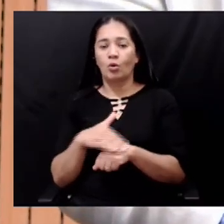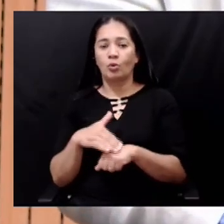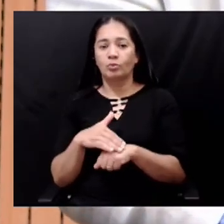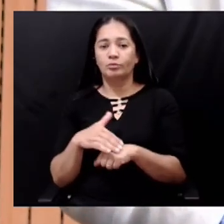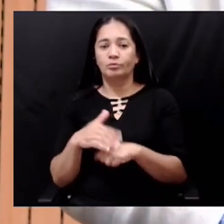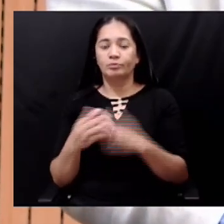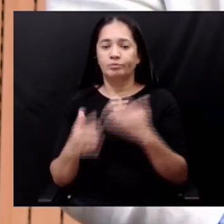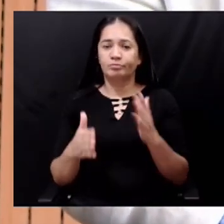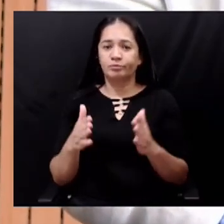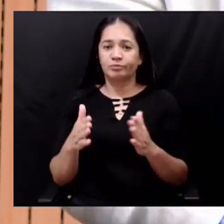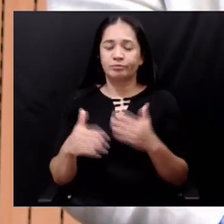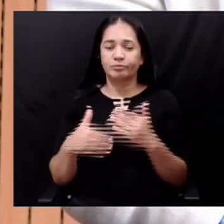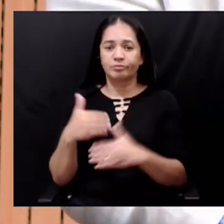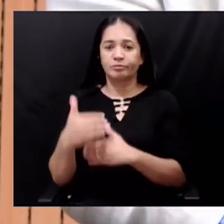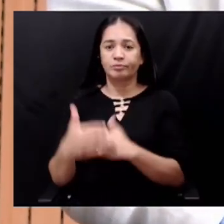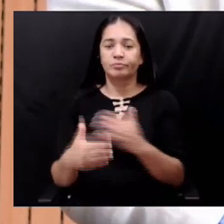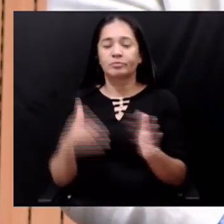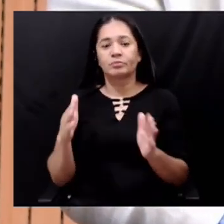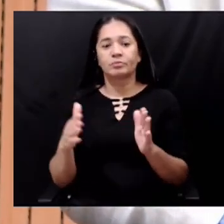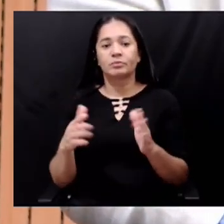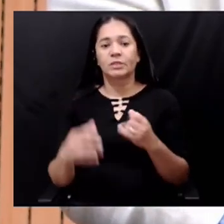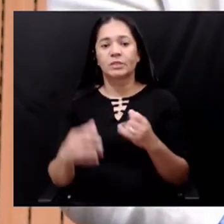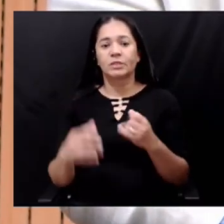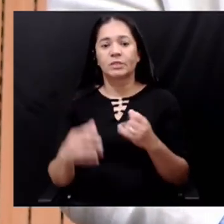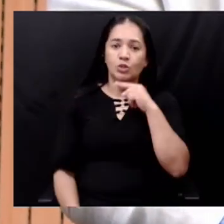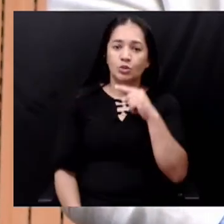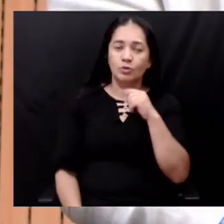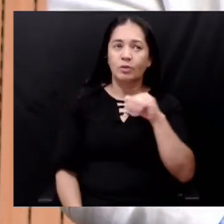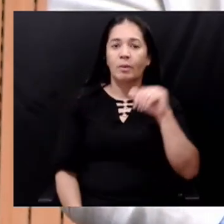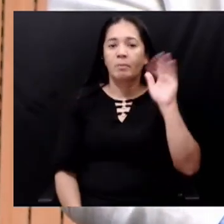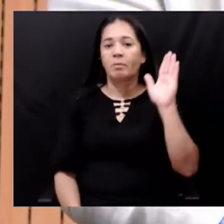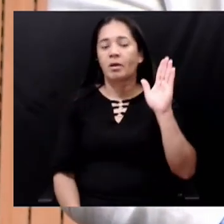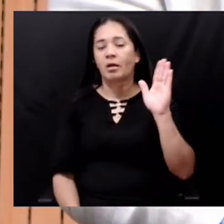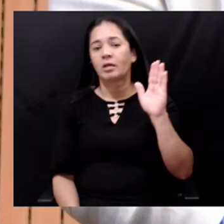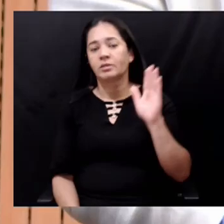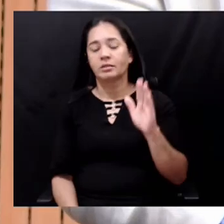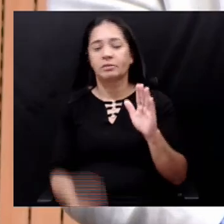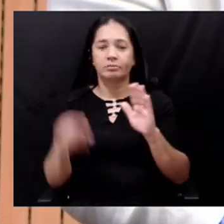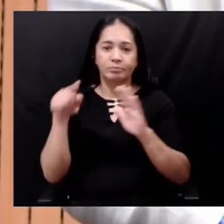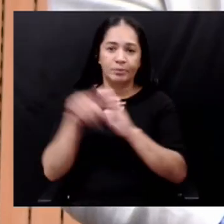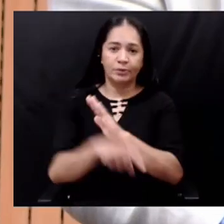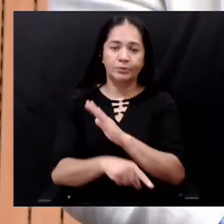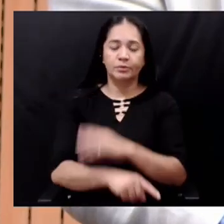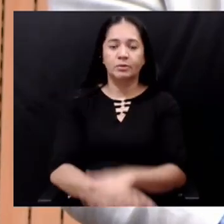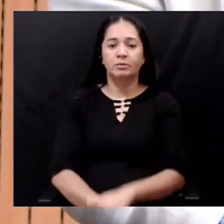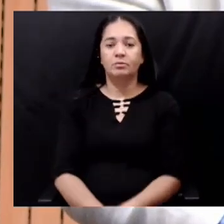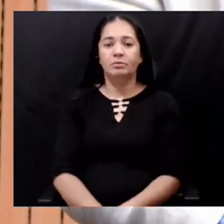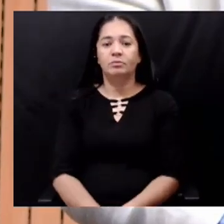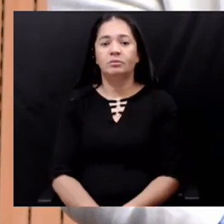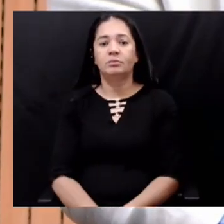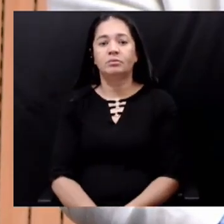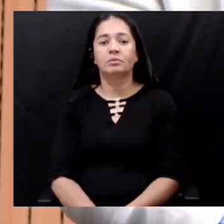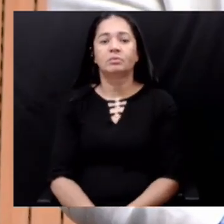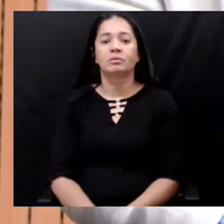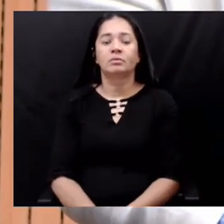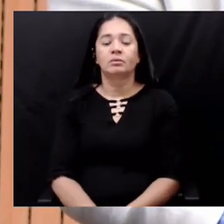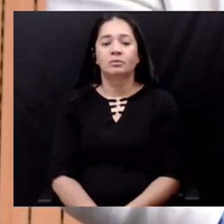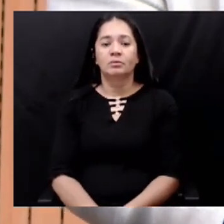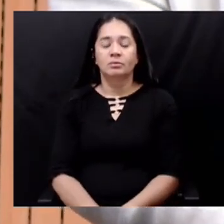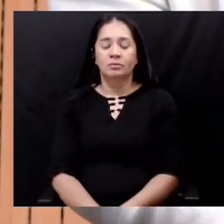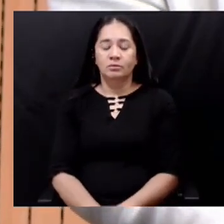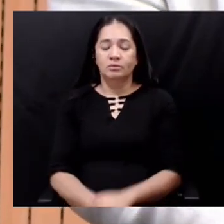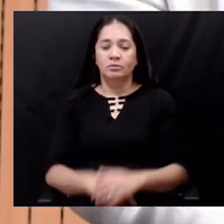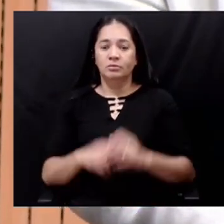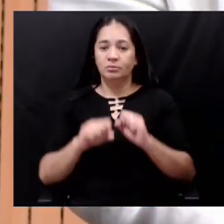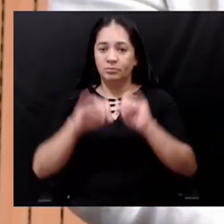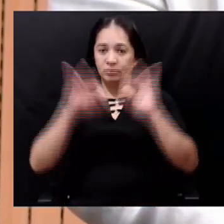percorrer aí desse período, se a gente tiver mais questões, mais dúvidas, a gente possa ter condições de tirar as dúvidas e poder